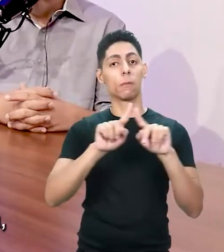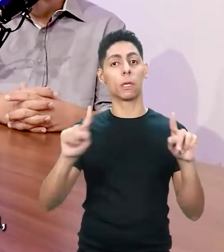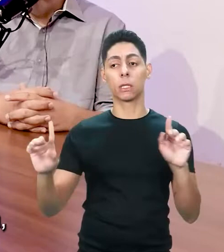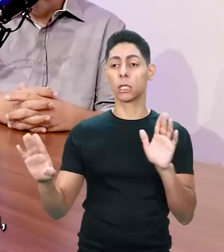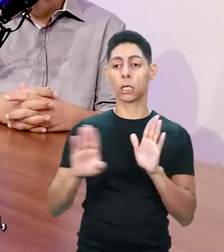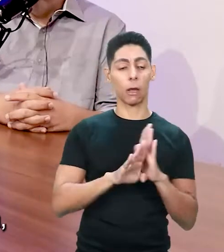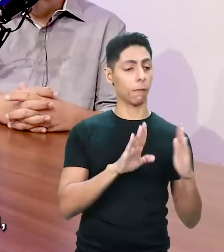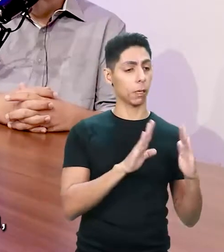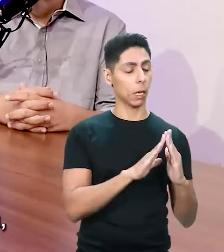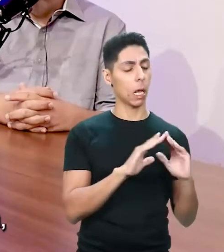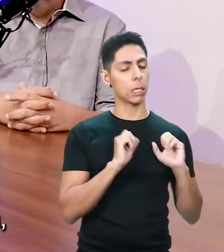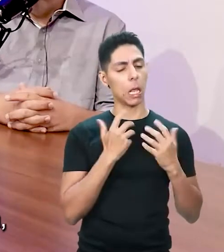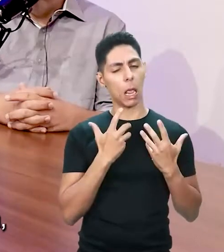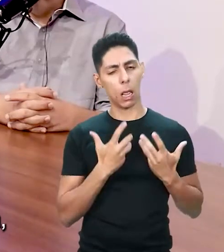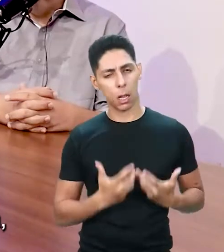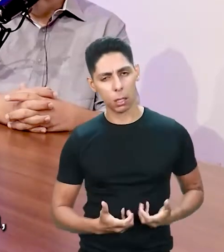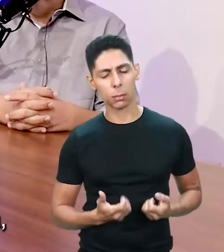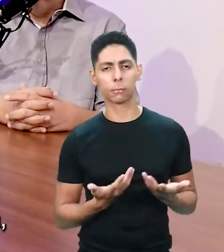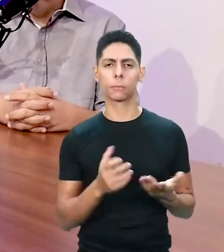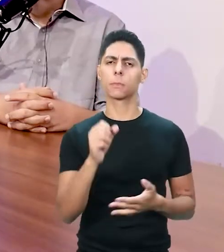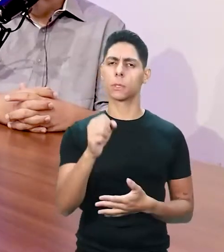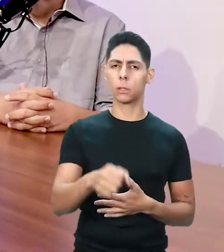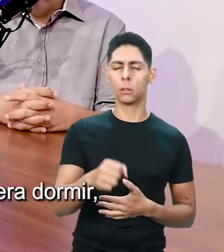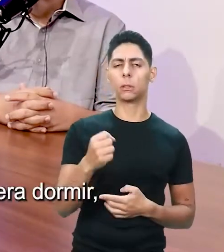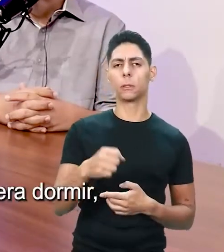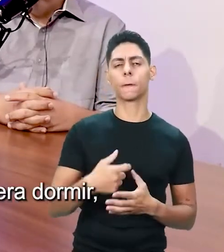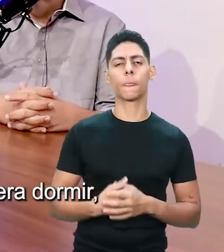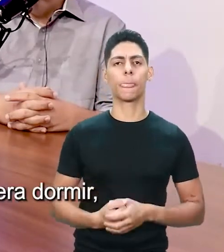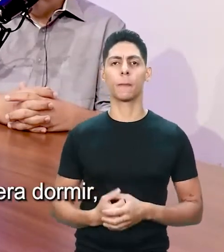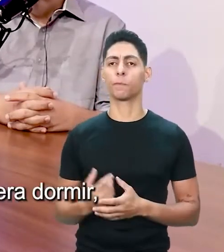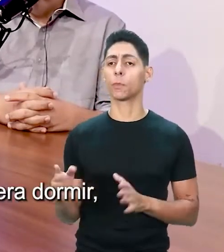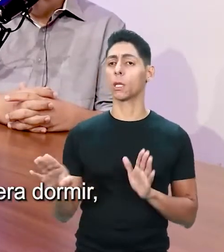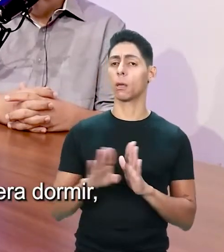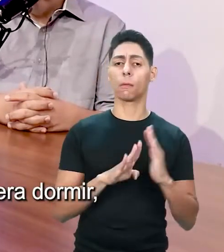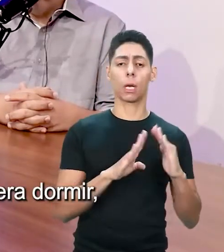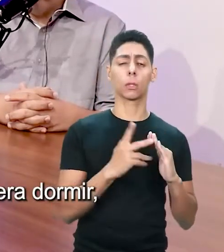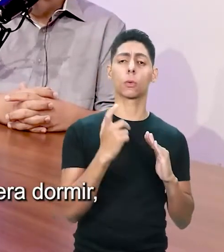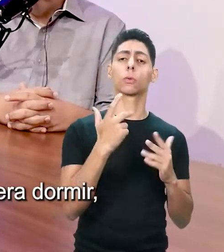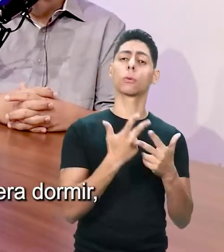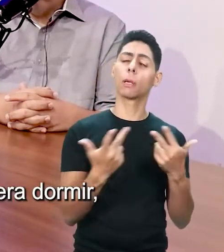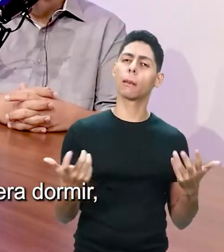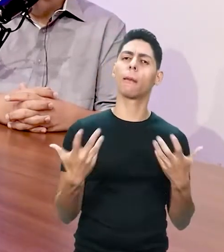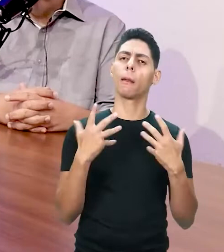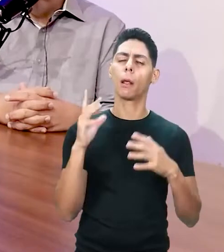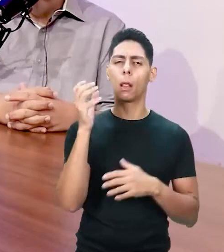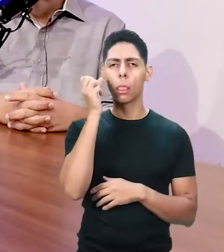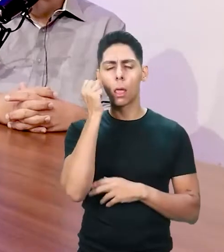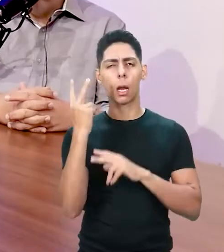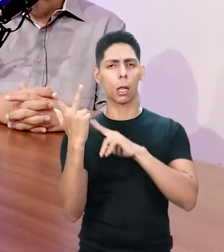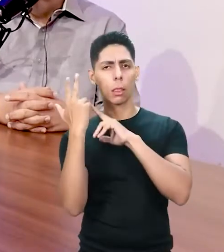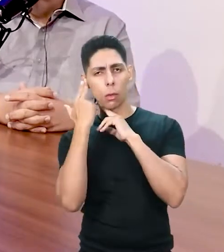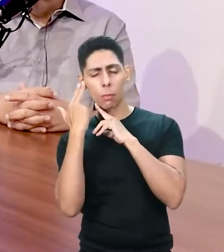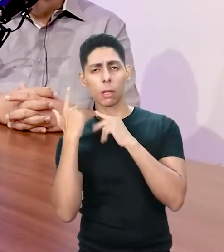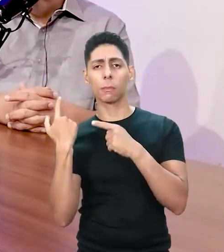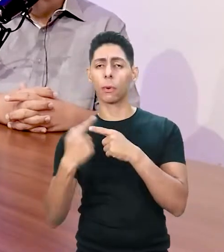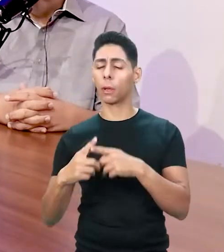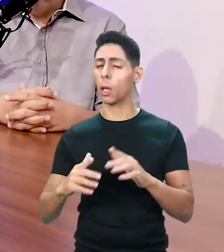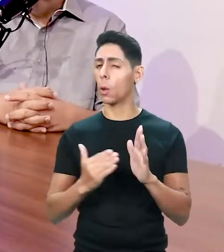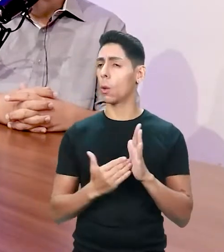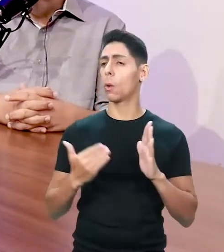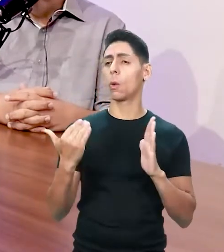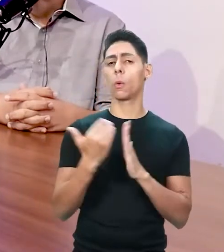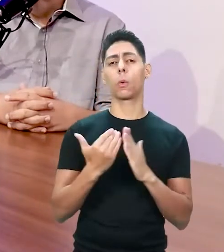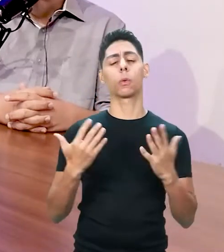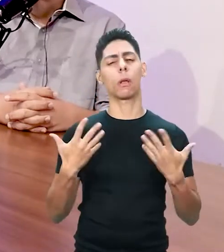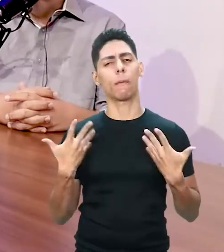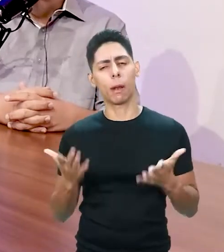exausto em casa, né? Eu falava, com certeza. Eu chegava em casa, a única coisa que eu queria era dormir. Isso dava uma enorme exaustão. E era aquela época ainda de vacas